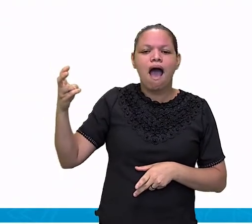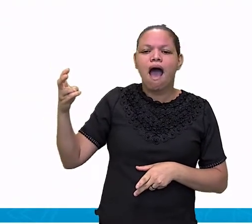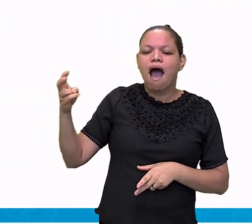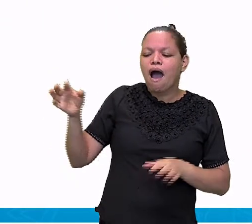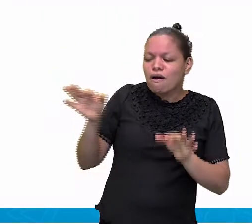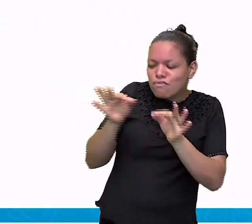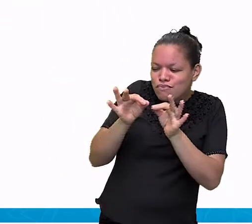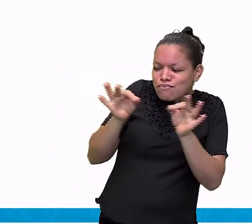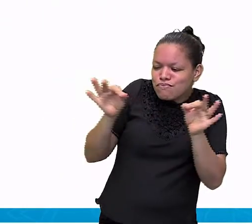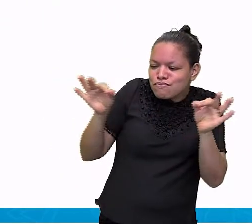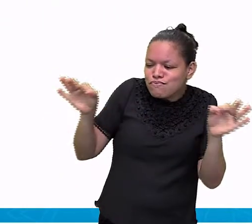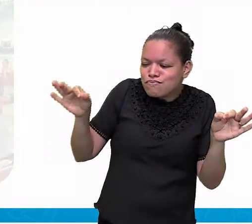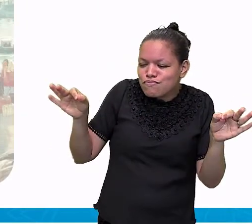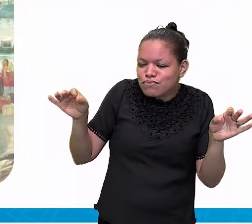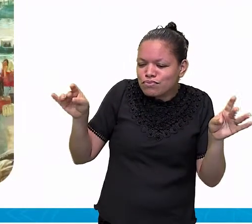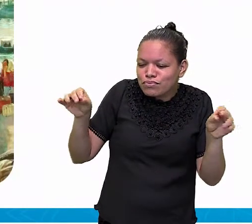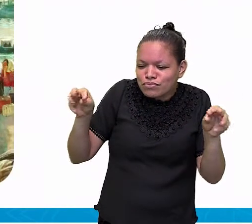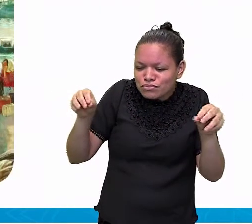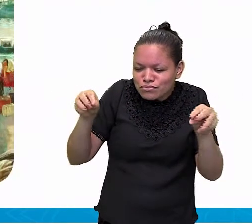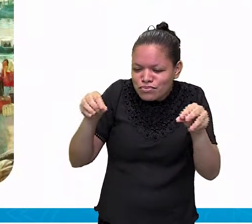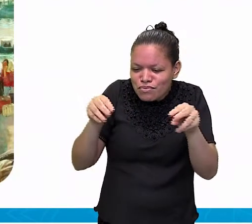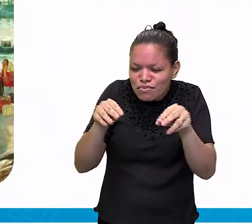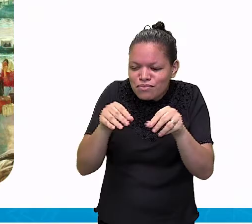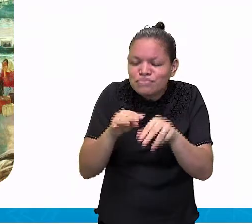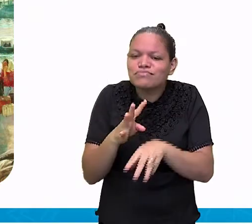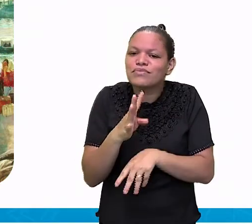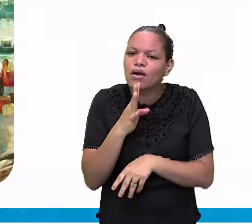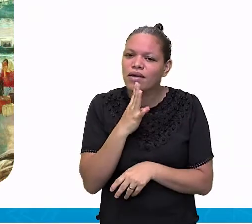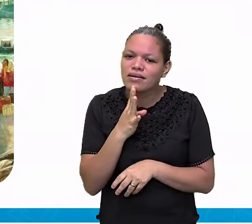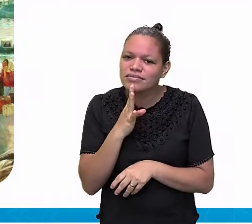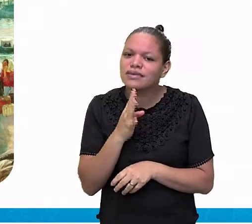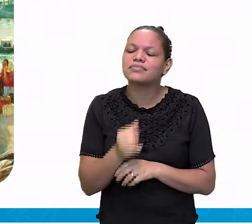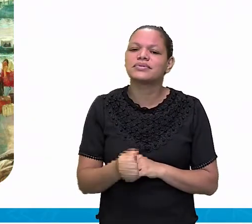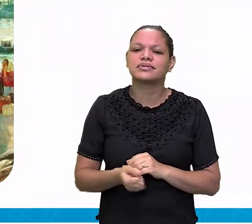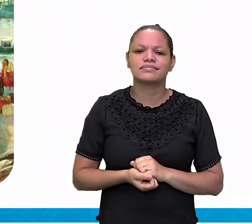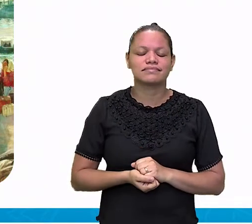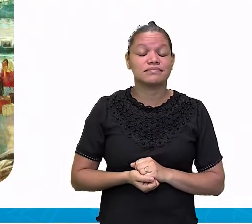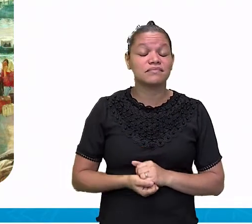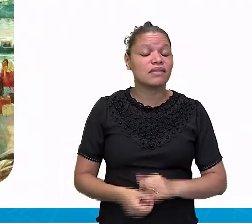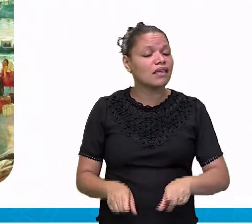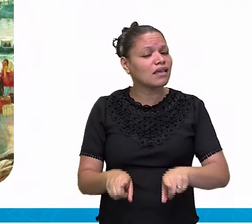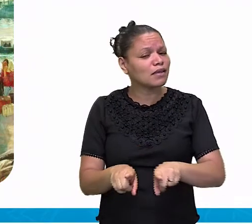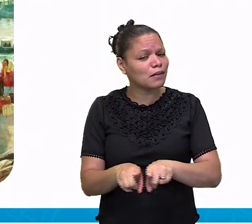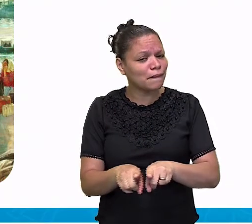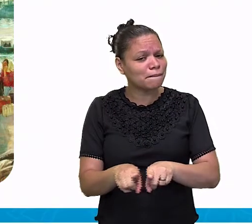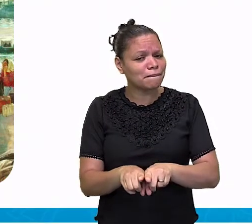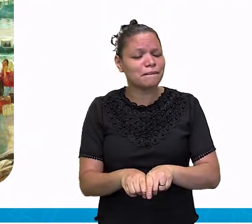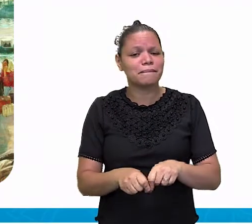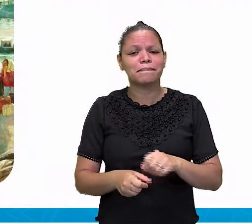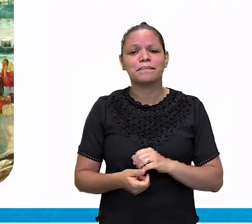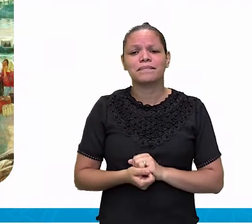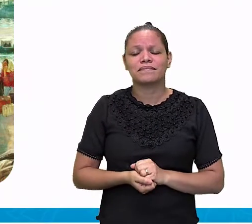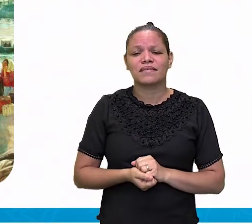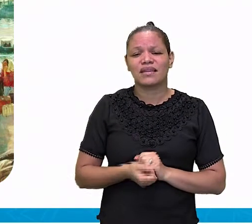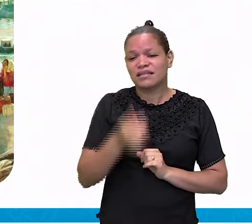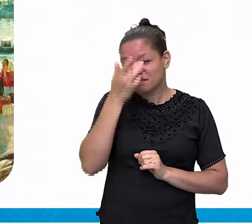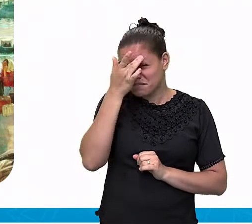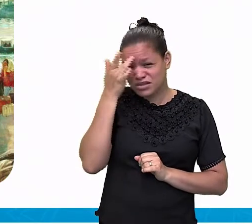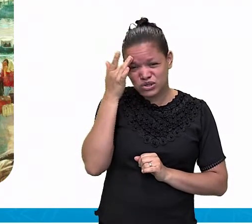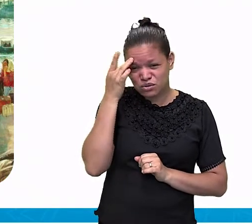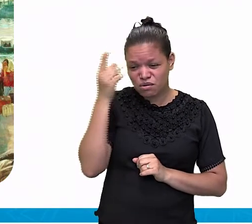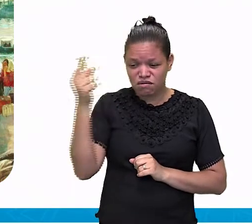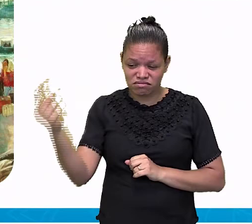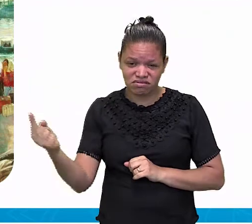como Brasil. E por fim, os imigrantes, que ao fim da escravidão, vieram para o Brasil fazer